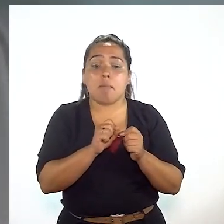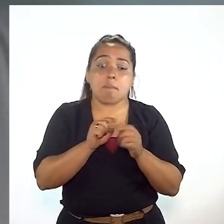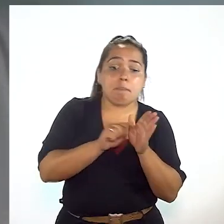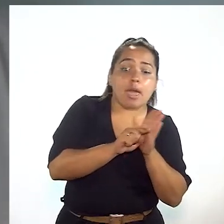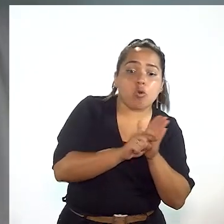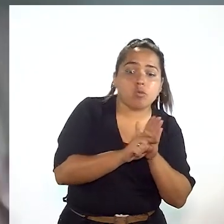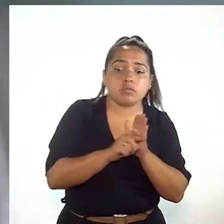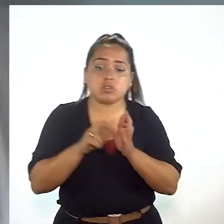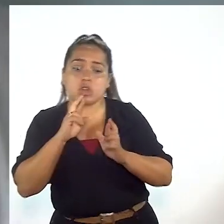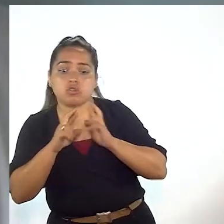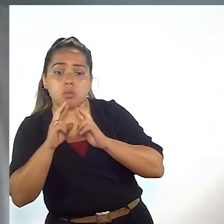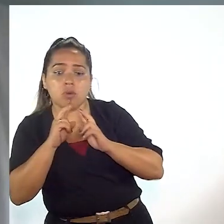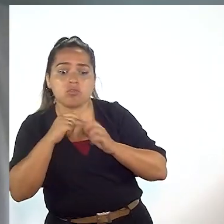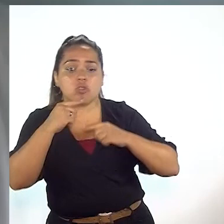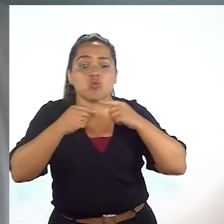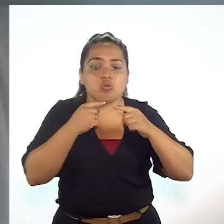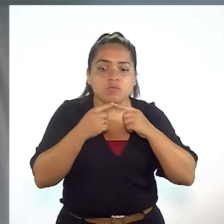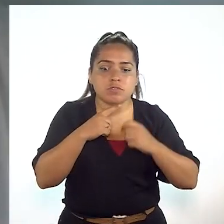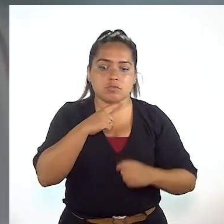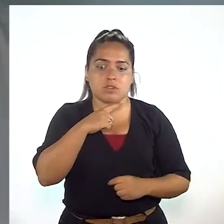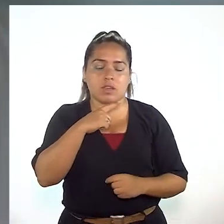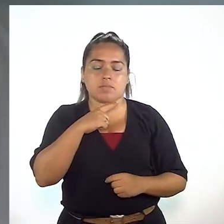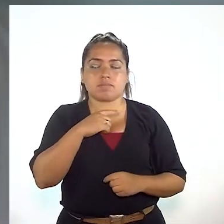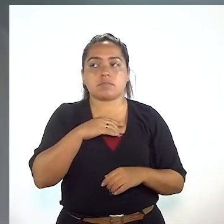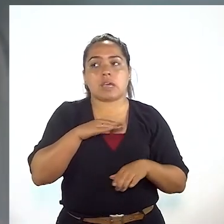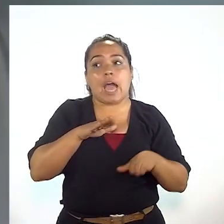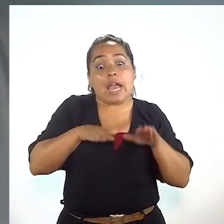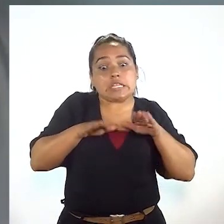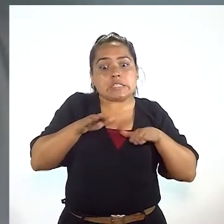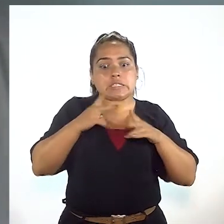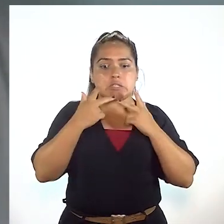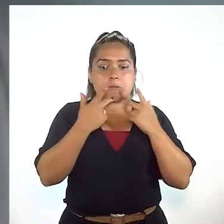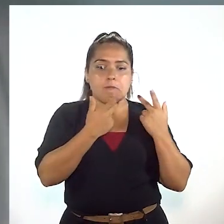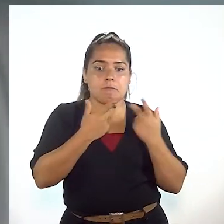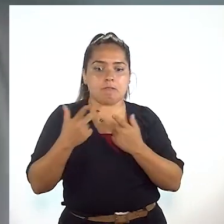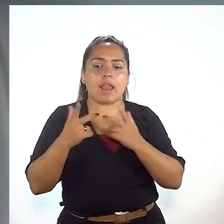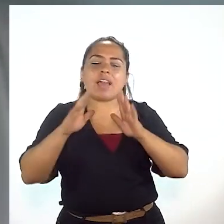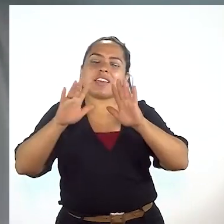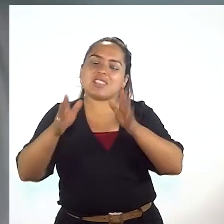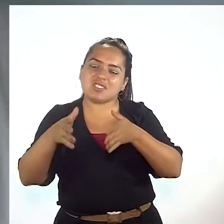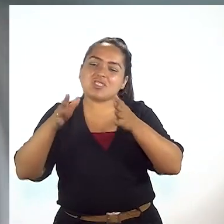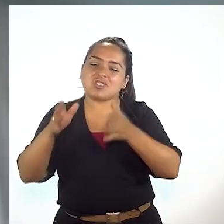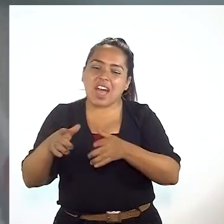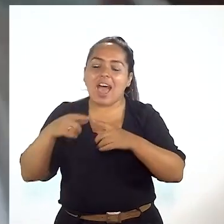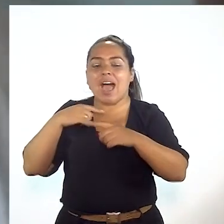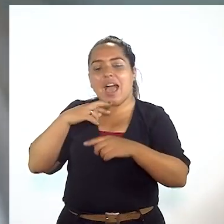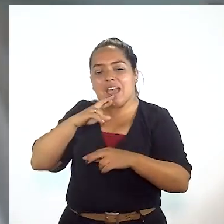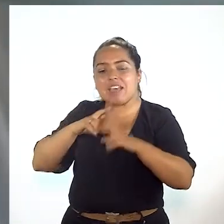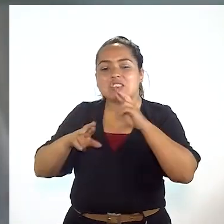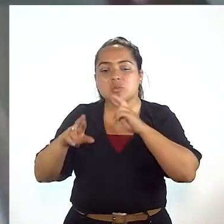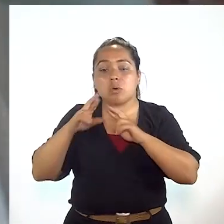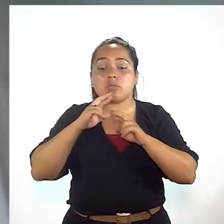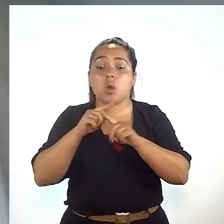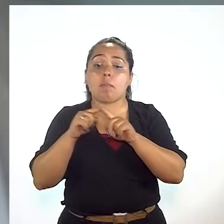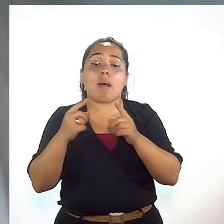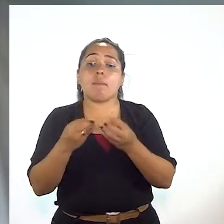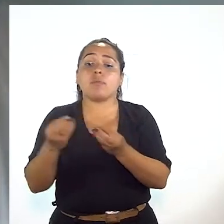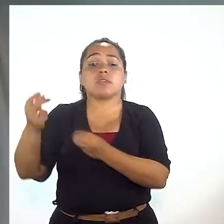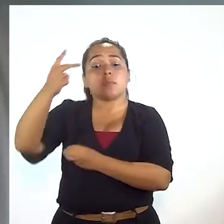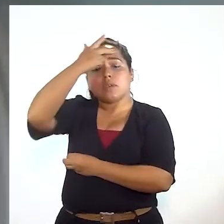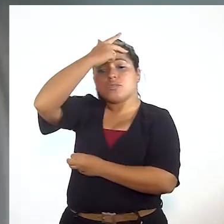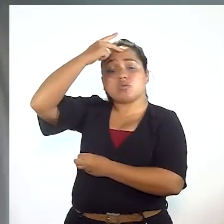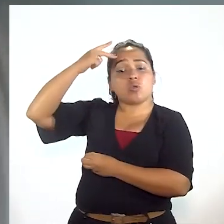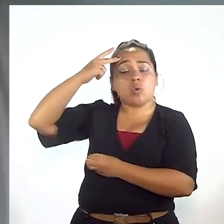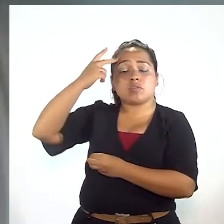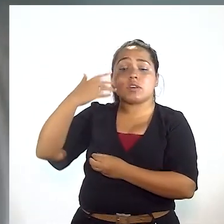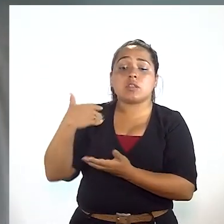de promover eventos que possam responder também perguntas que vocês têm, dúvidas, que às vezes a gente fala assim, a gente acha que já